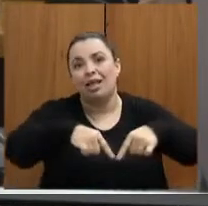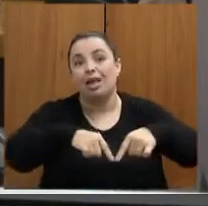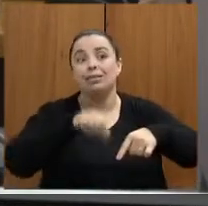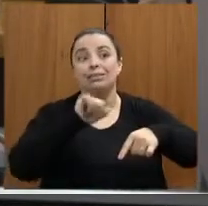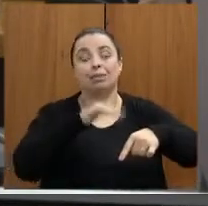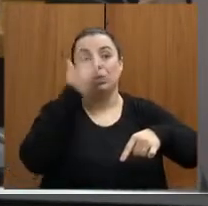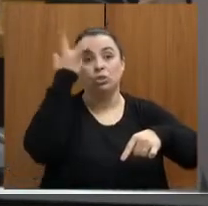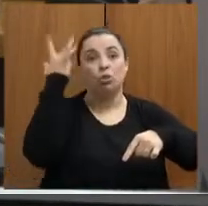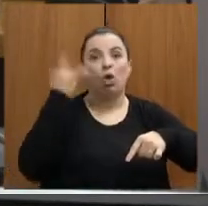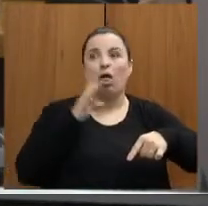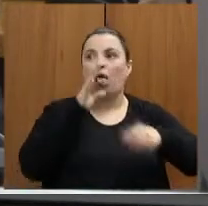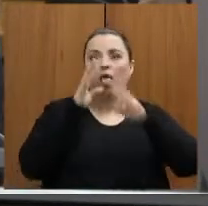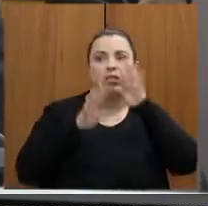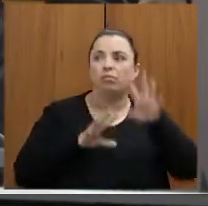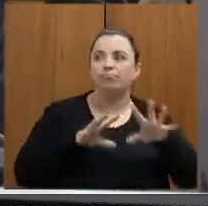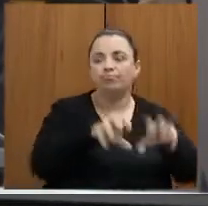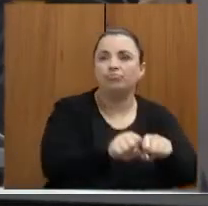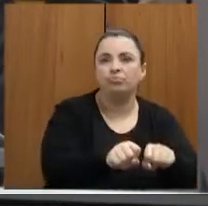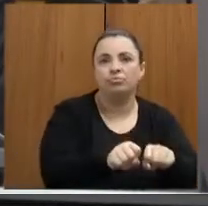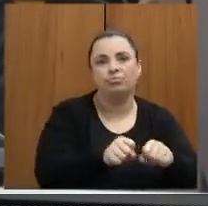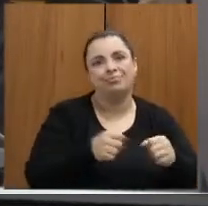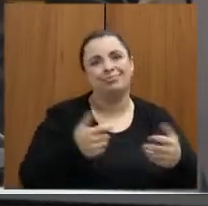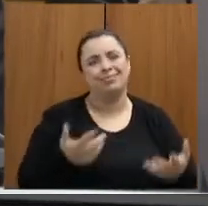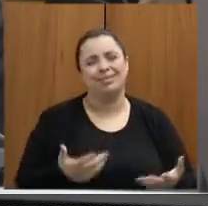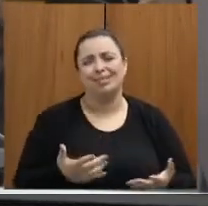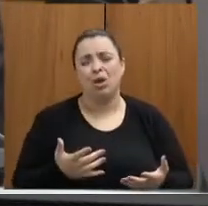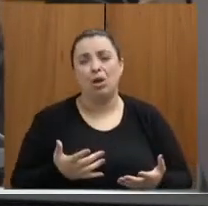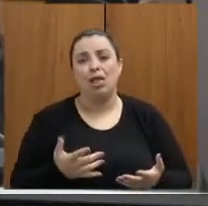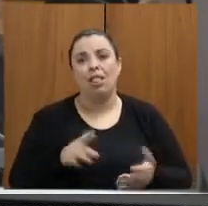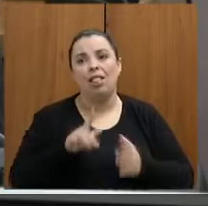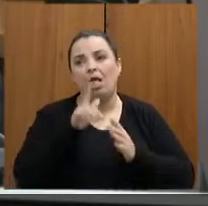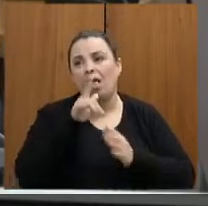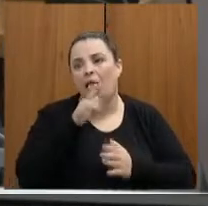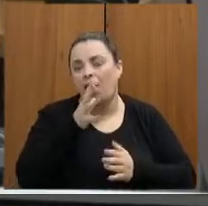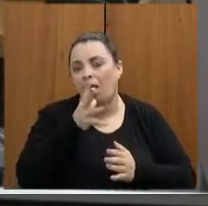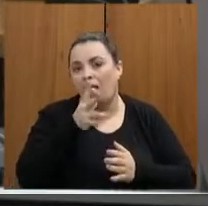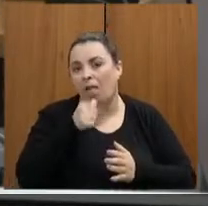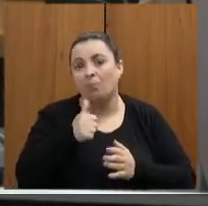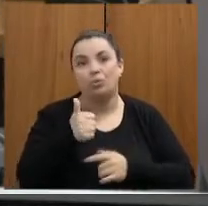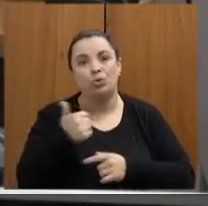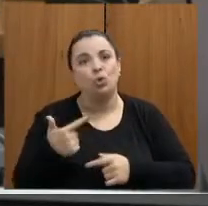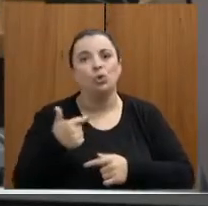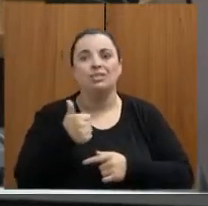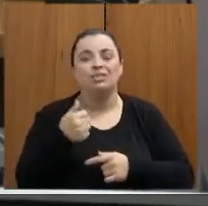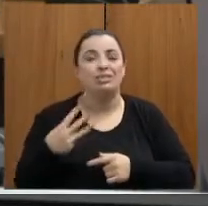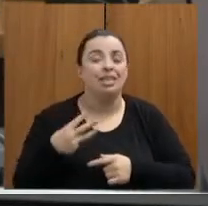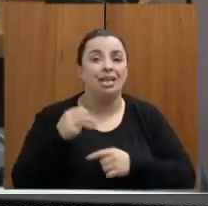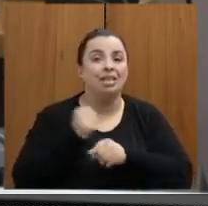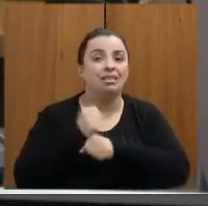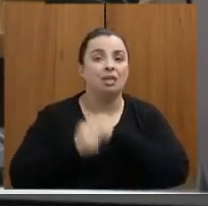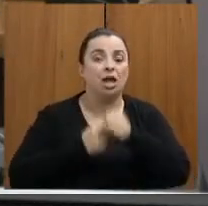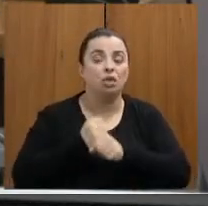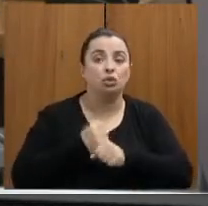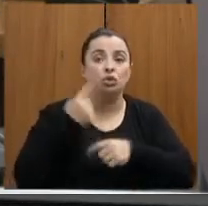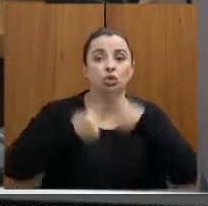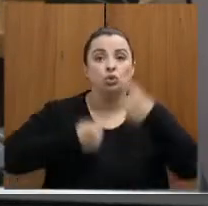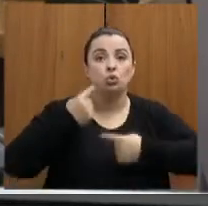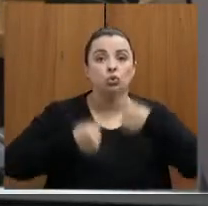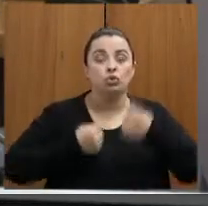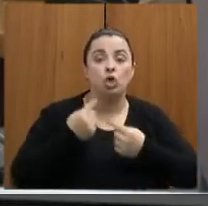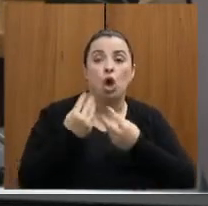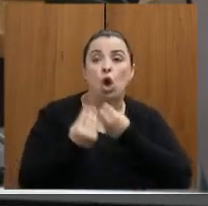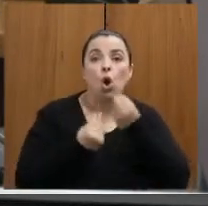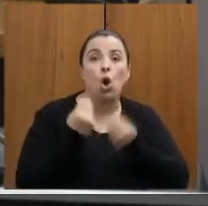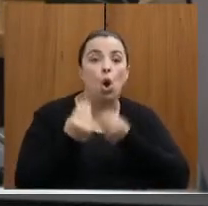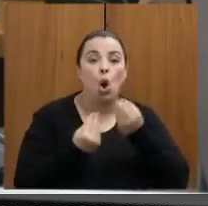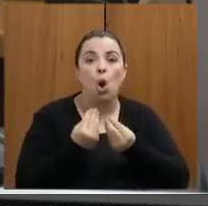dele é propriedade dele foi uma invasão depois de 12 e 13 anos aí vem esse decreto de mesa de gelo para poder discutir como o que eles